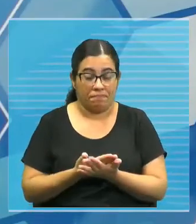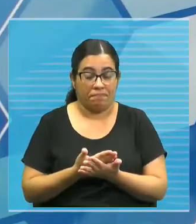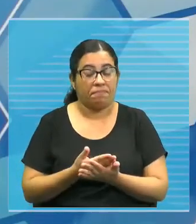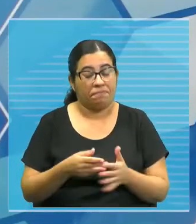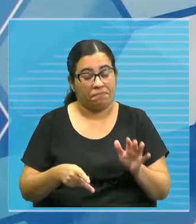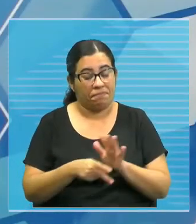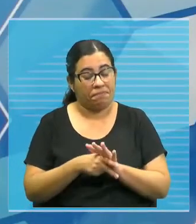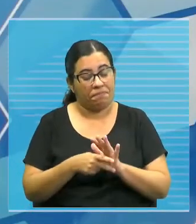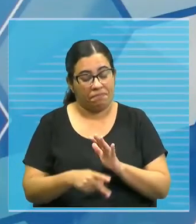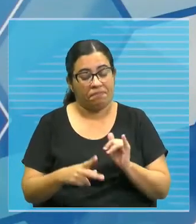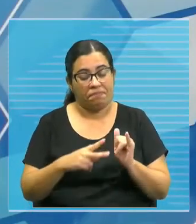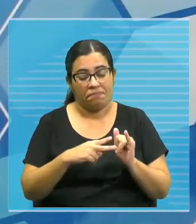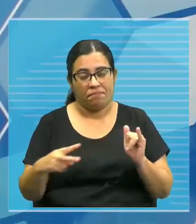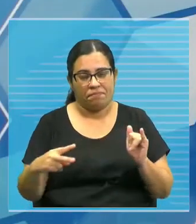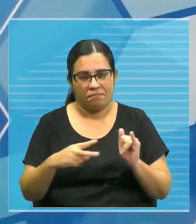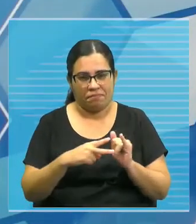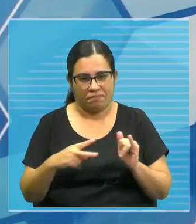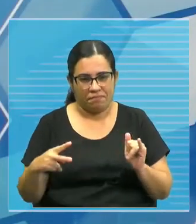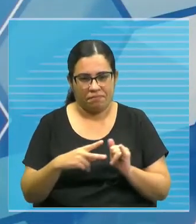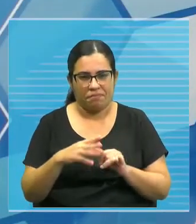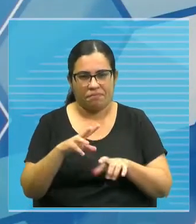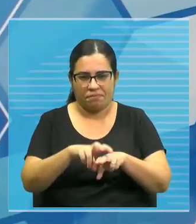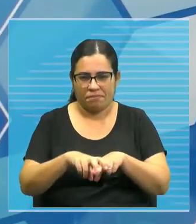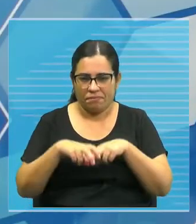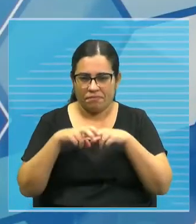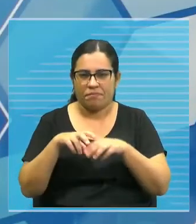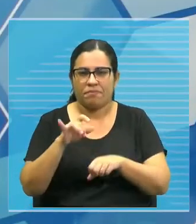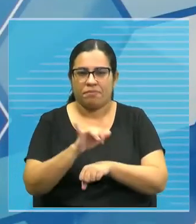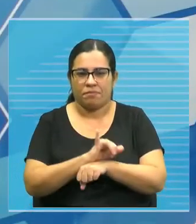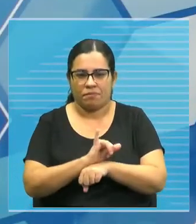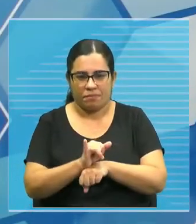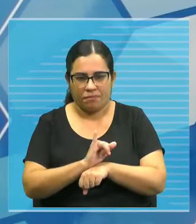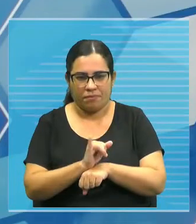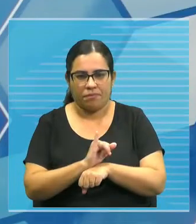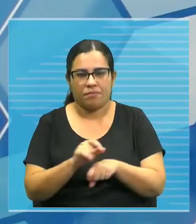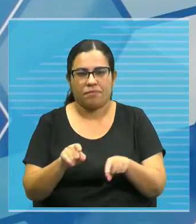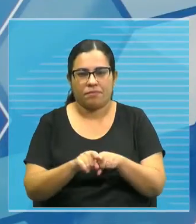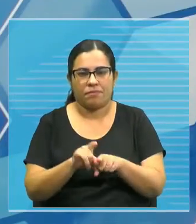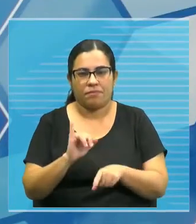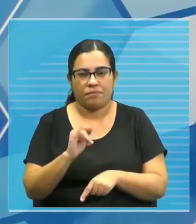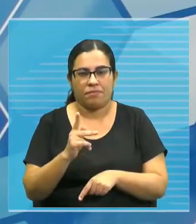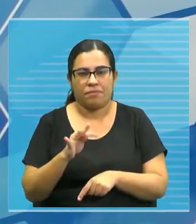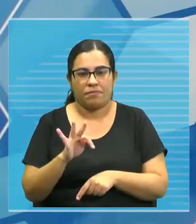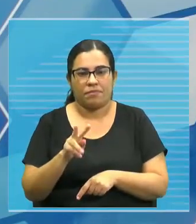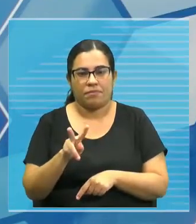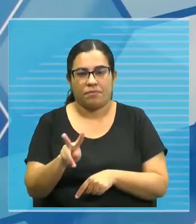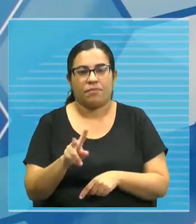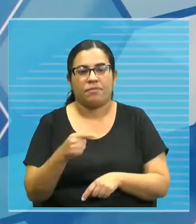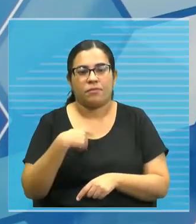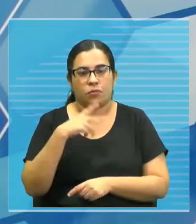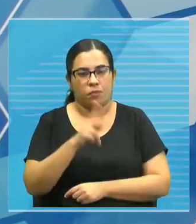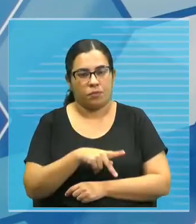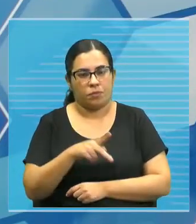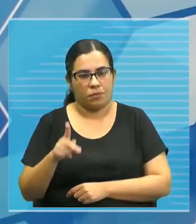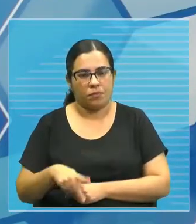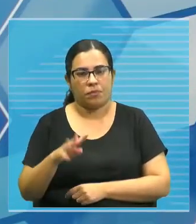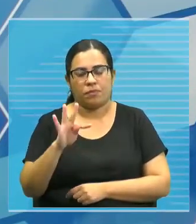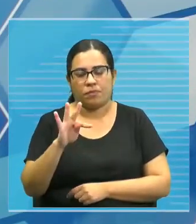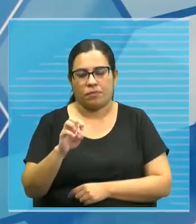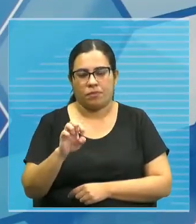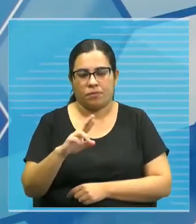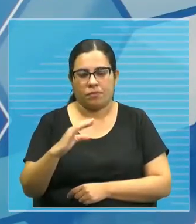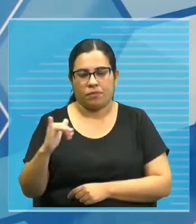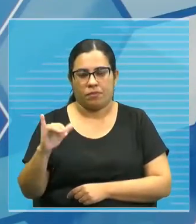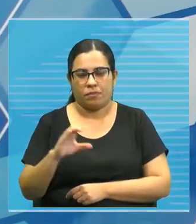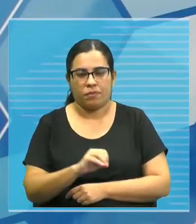aqui com o canal Educação, seja através do YouTube, seja através do IPTV. Eu sou o professor Técio Câmara, sou